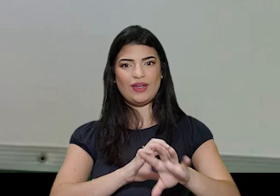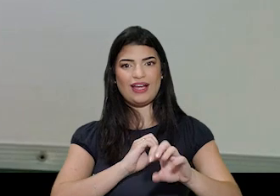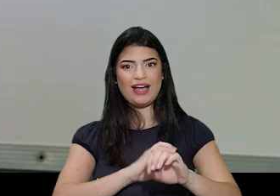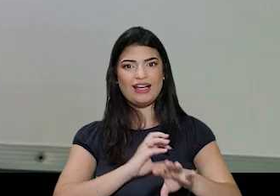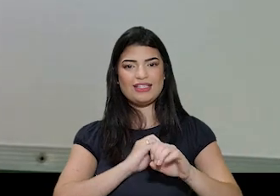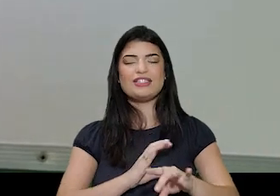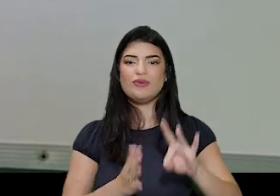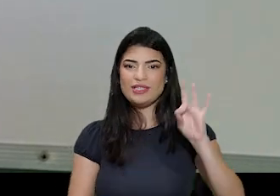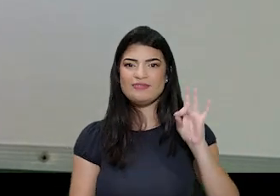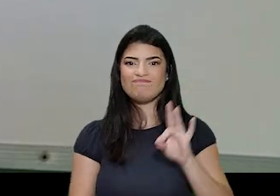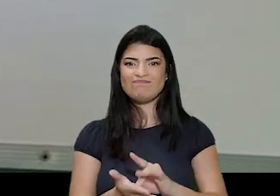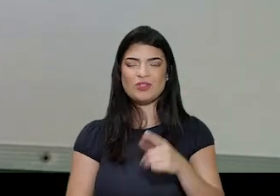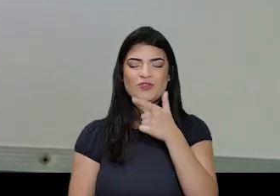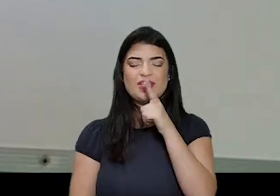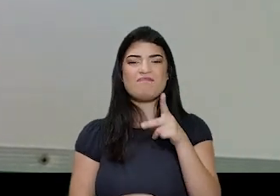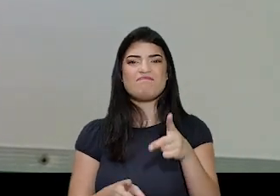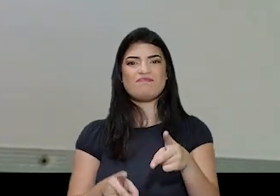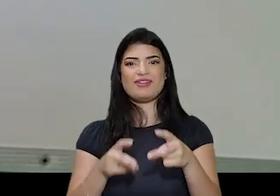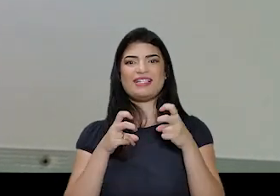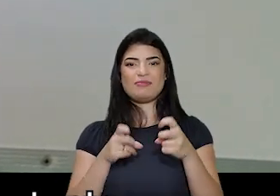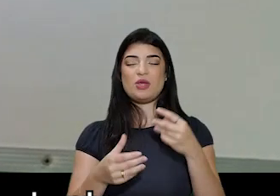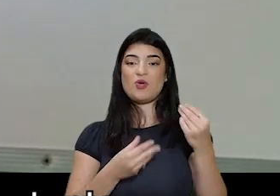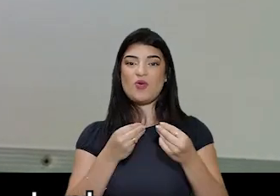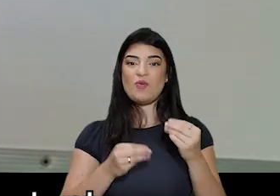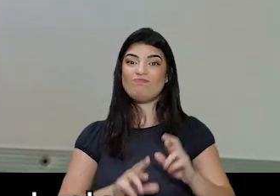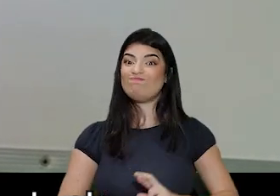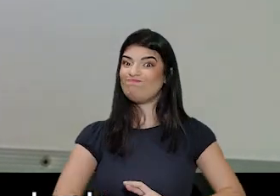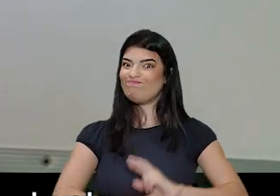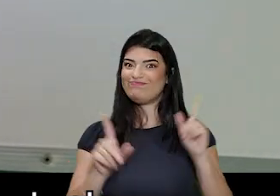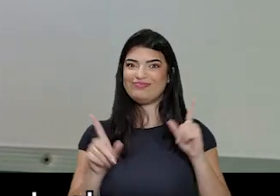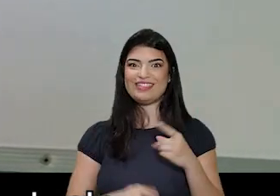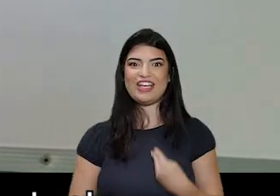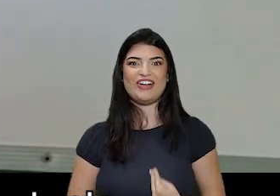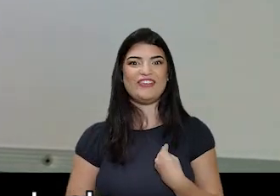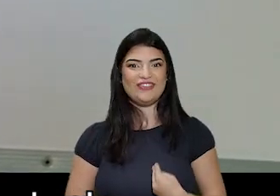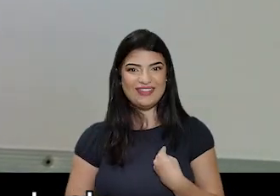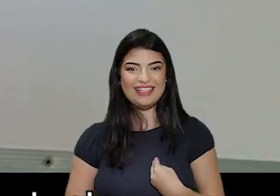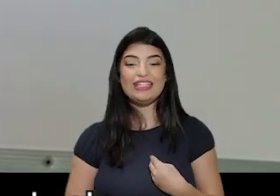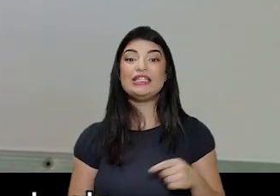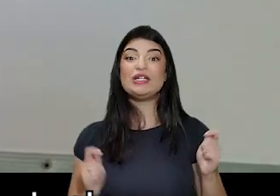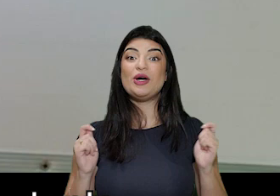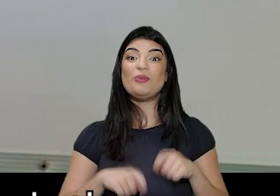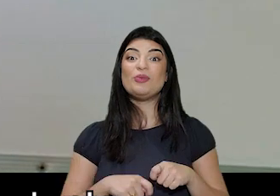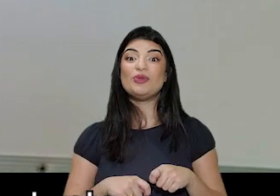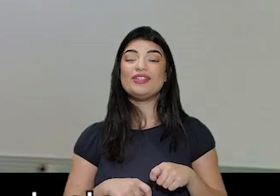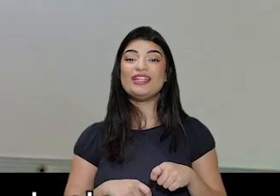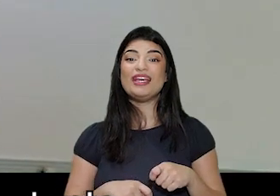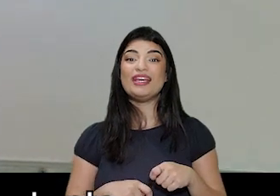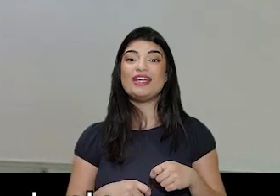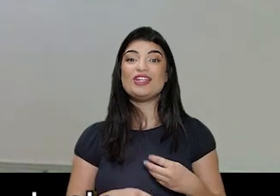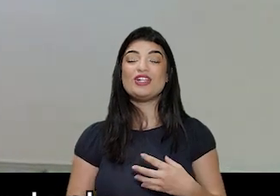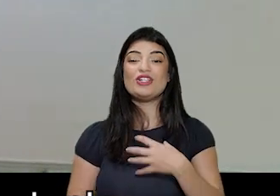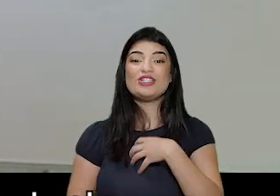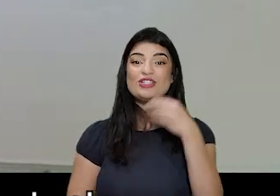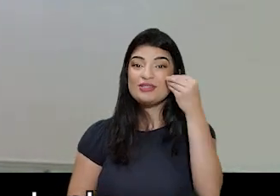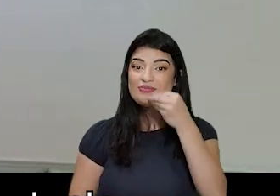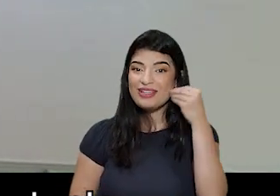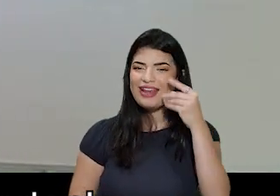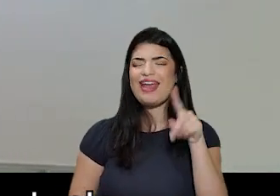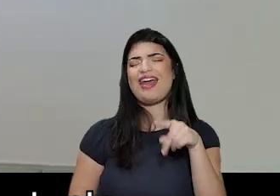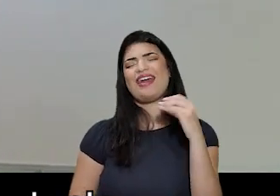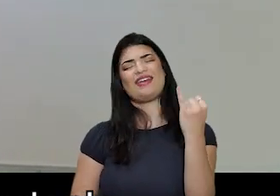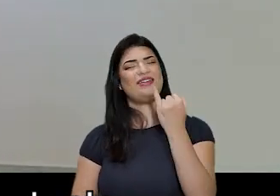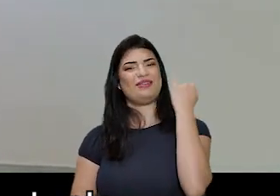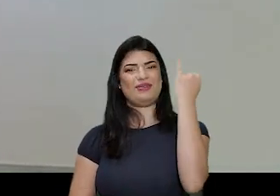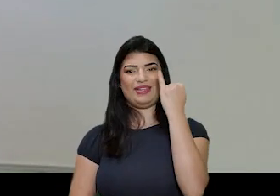que depois isso realmente eles vão ver que fez a diferença na vida deles, que eles puderam ter uma ascensão. Então isso é